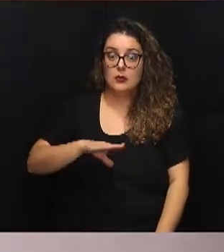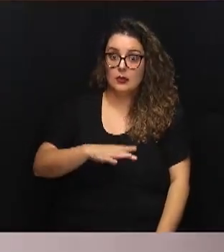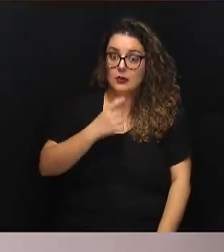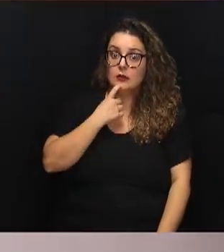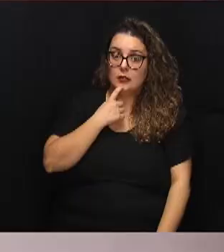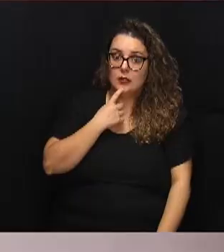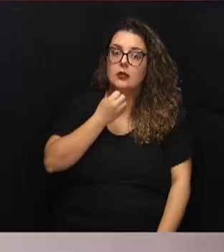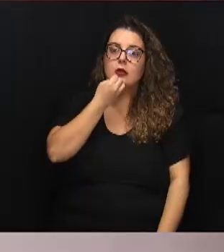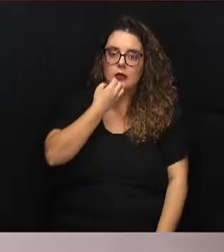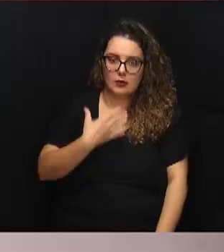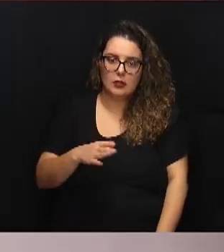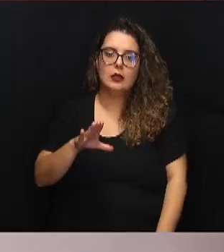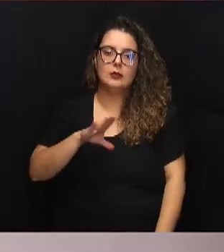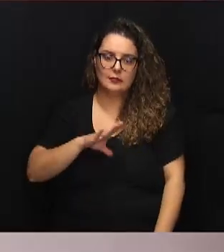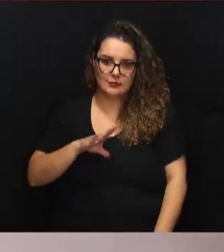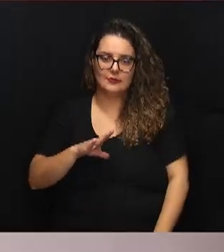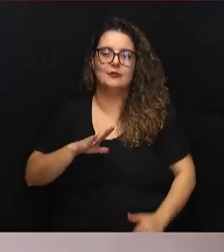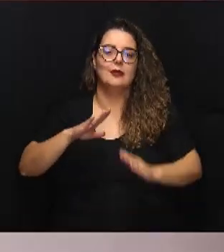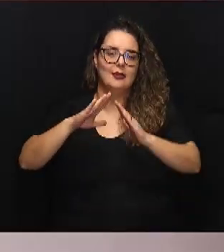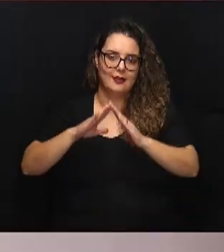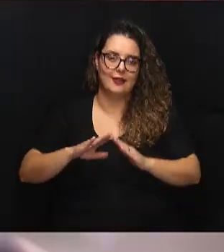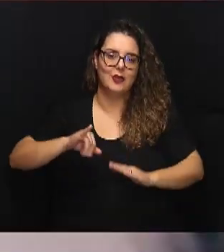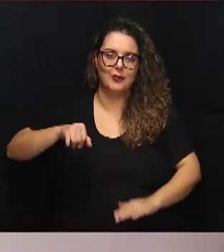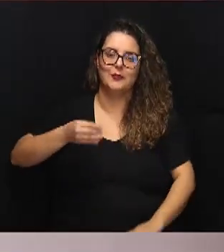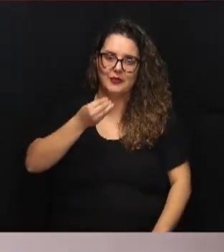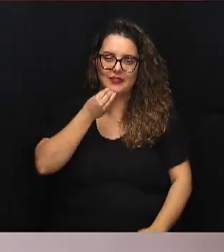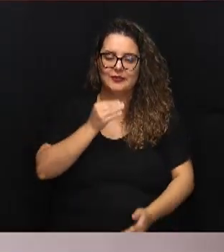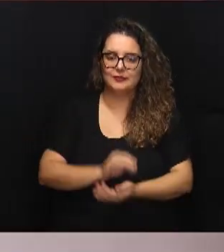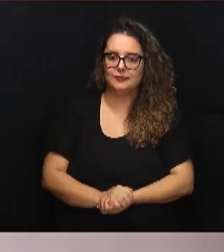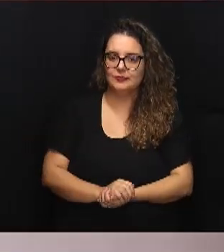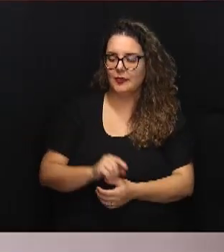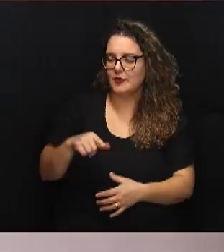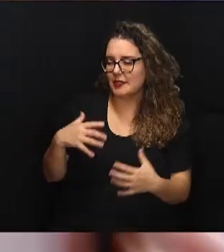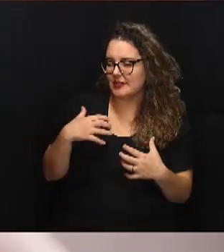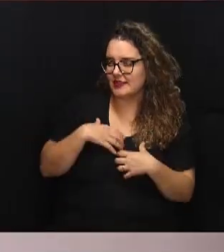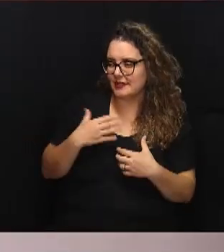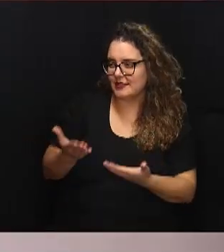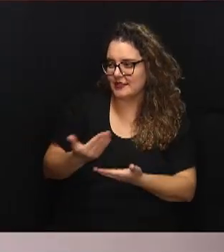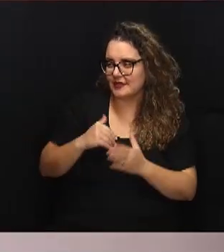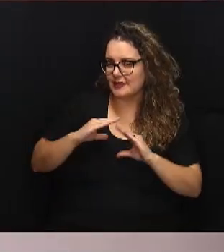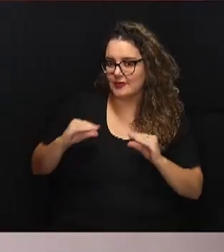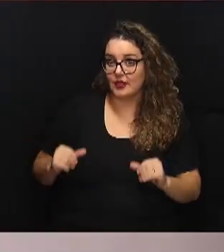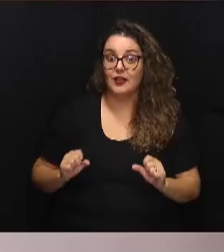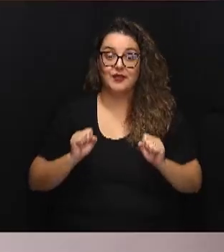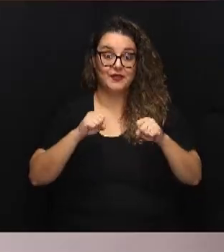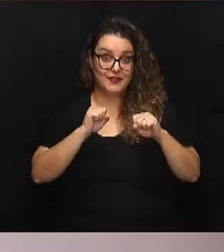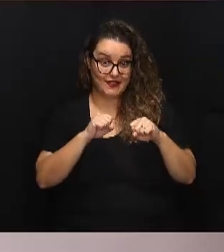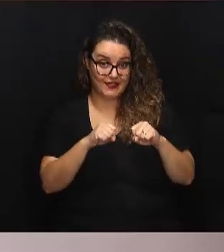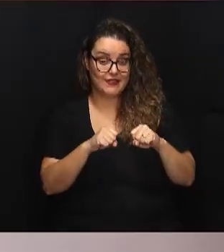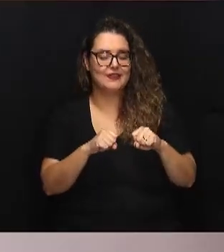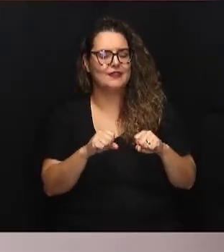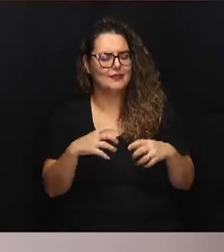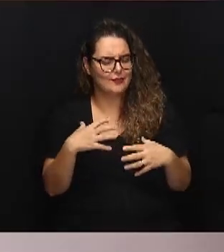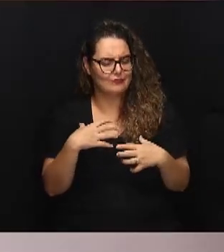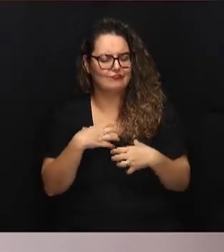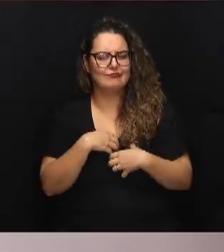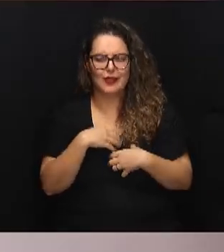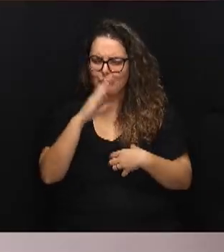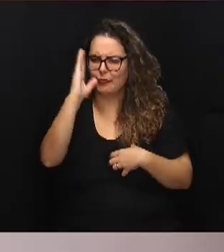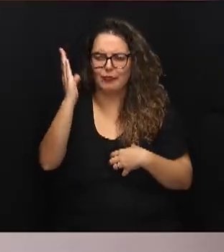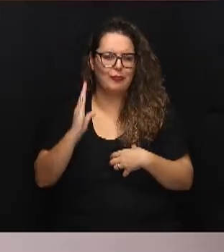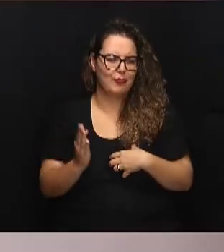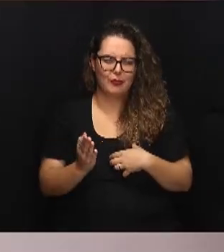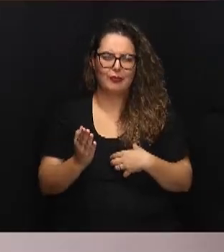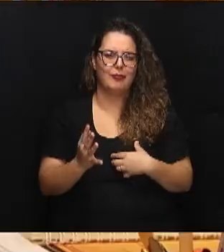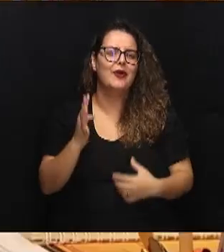uma boa cidade para uma oportunidade. Você se sentiu acolhida aqui? Muito, muito. Os brasileiros são